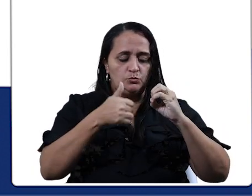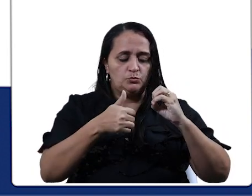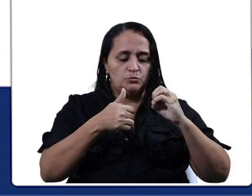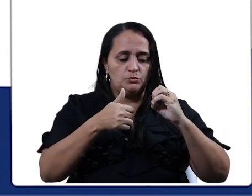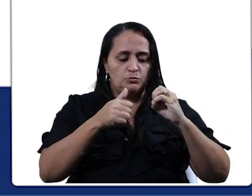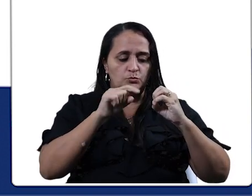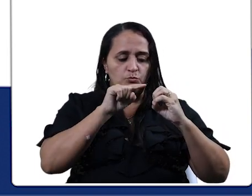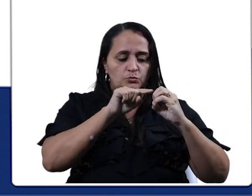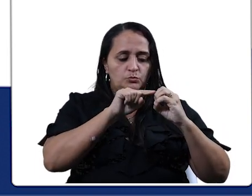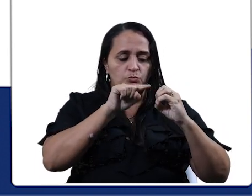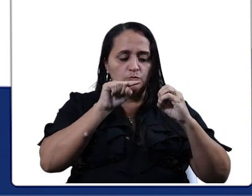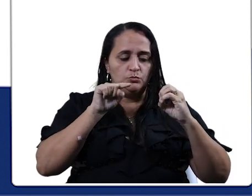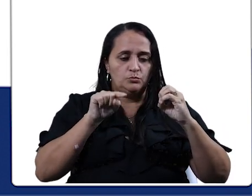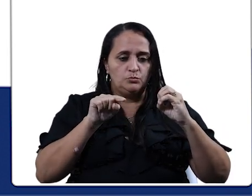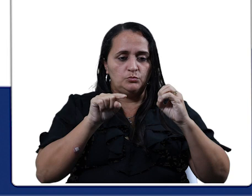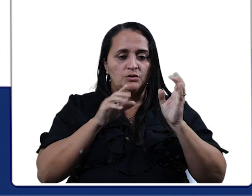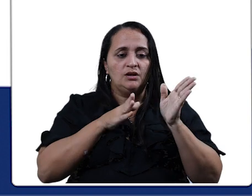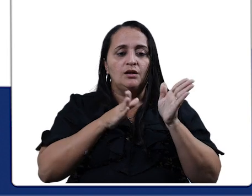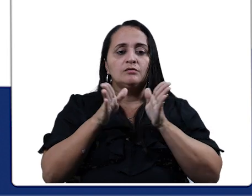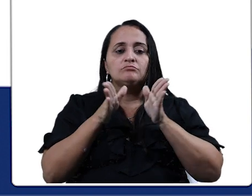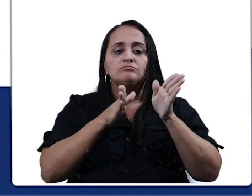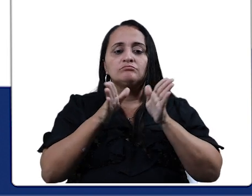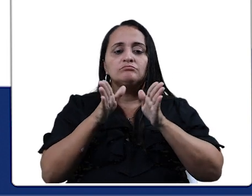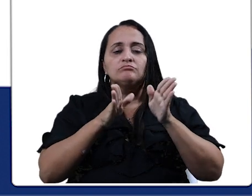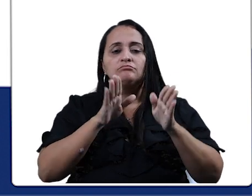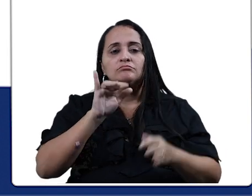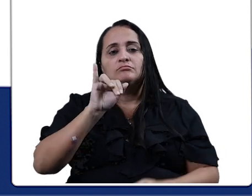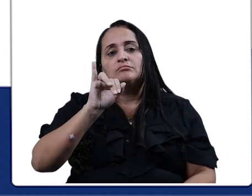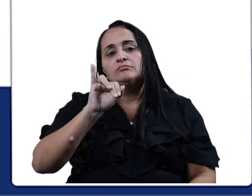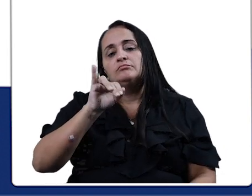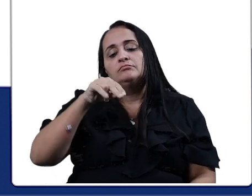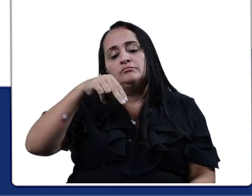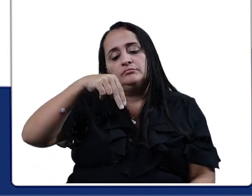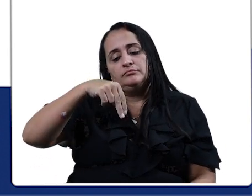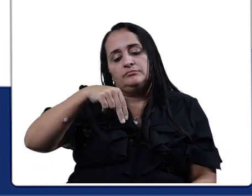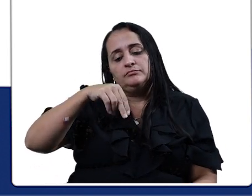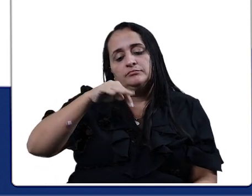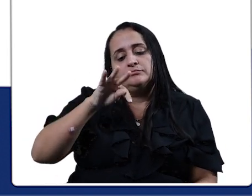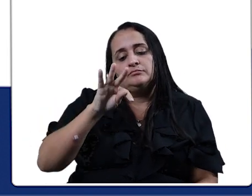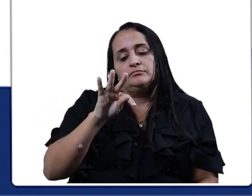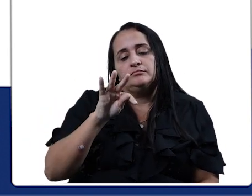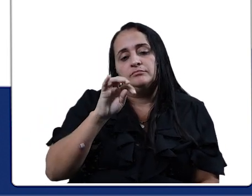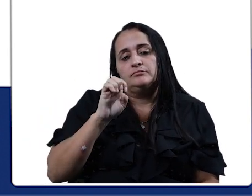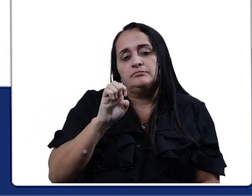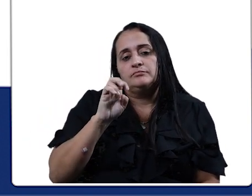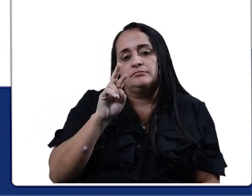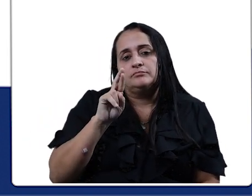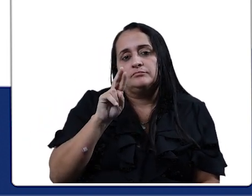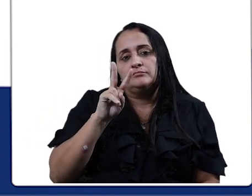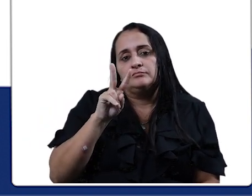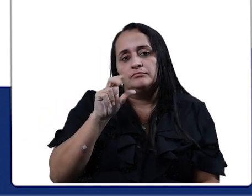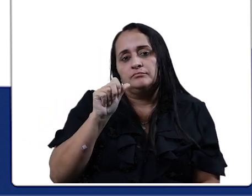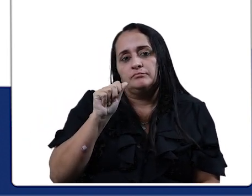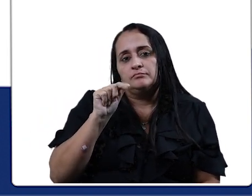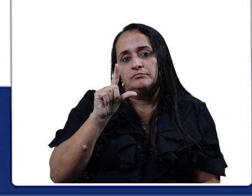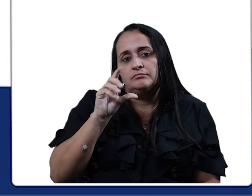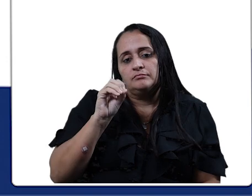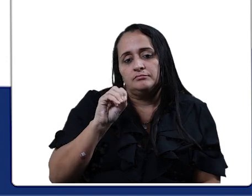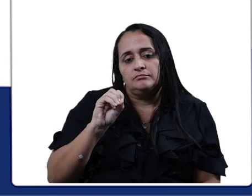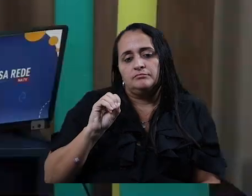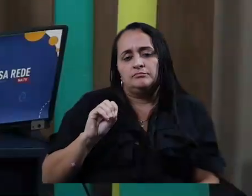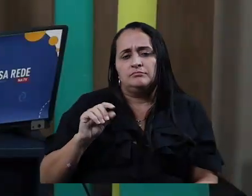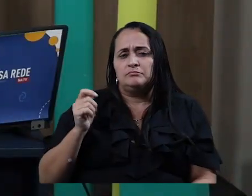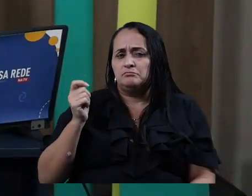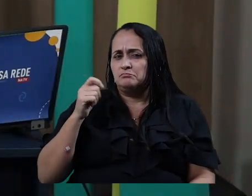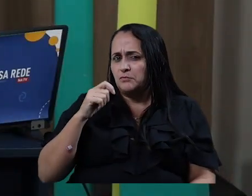chamamos de intervalo, tá bom? E na reta numérica, esse intervalo